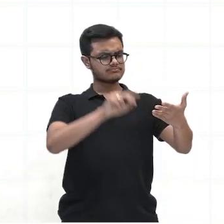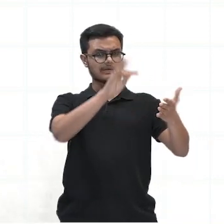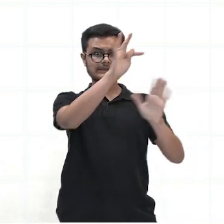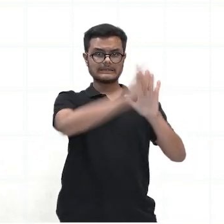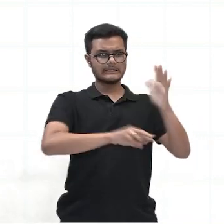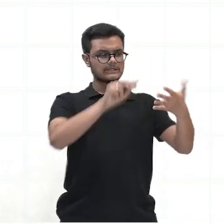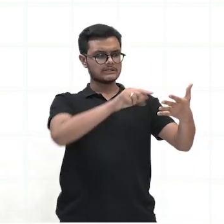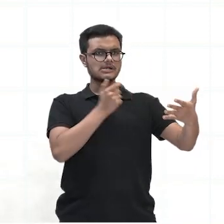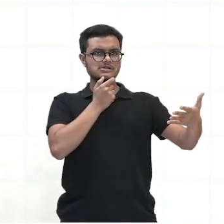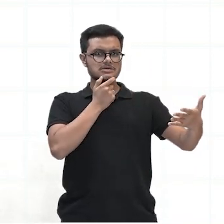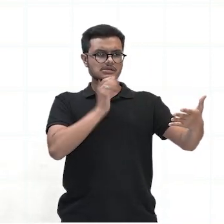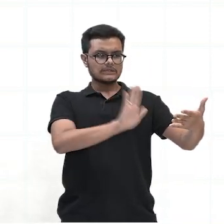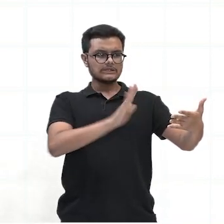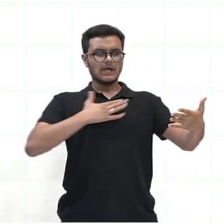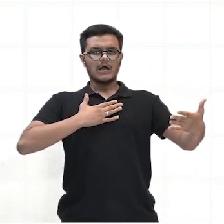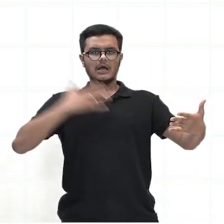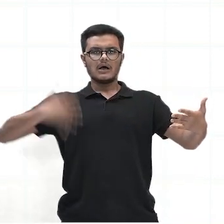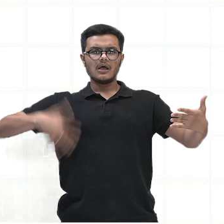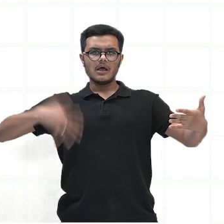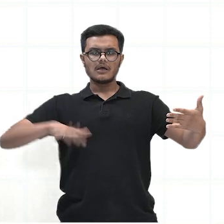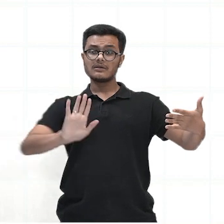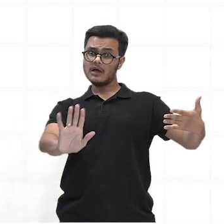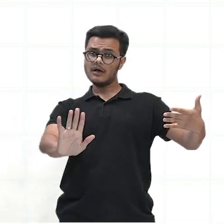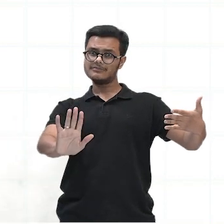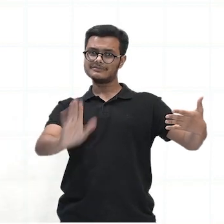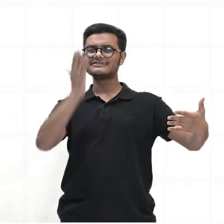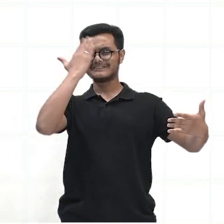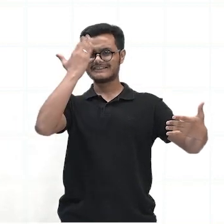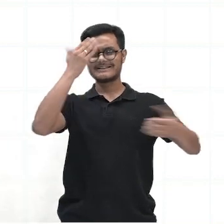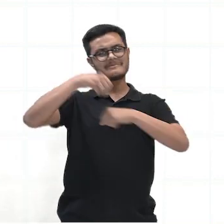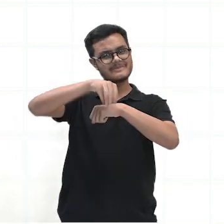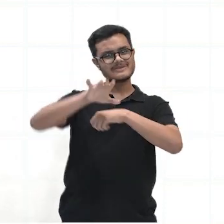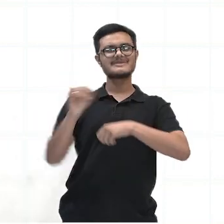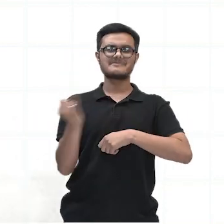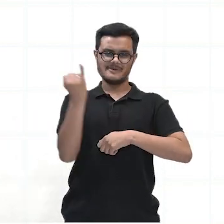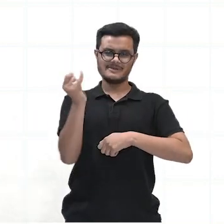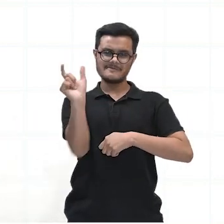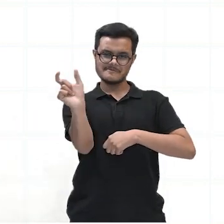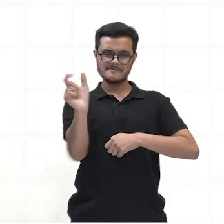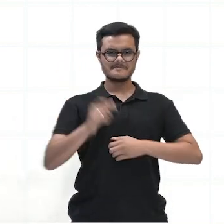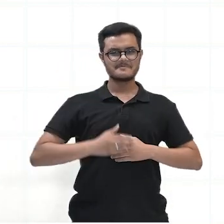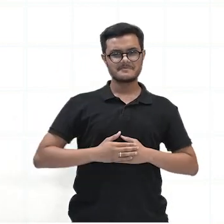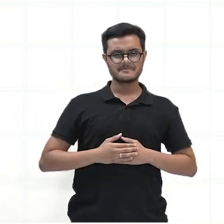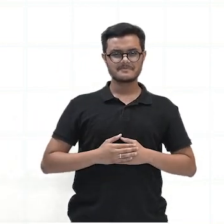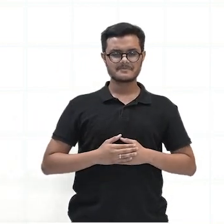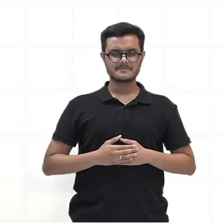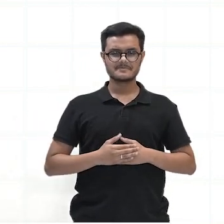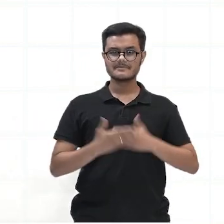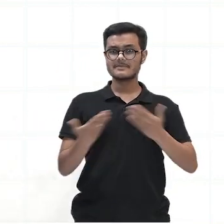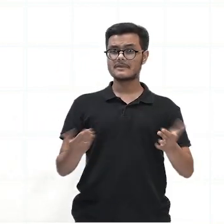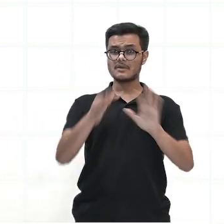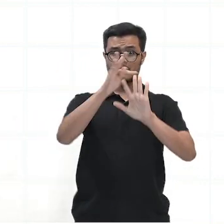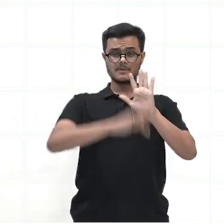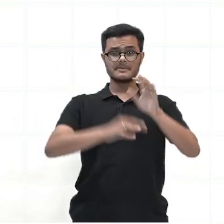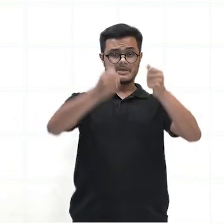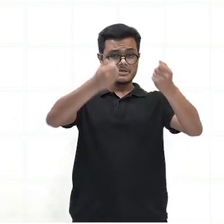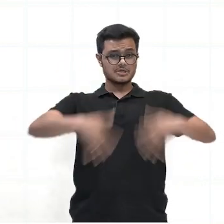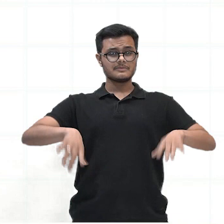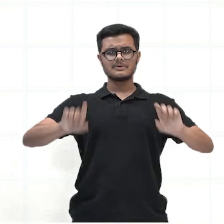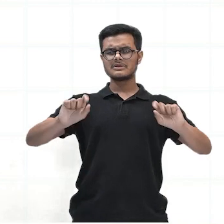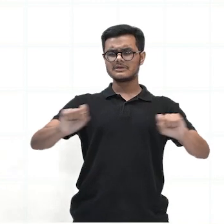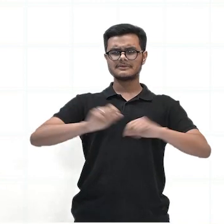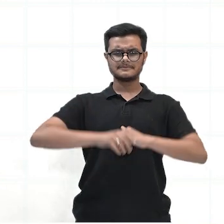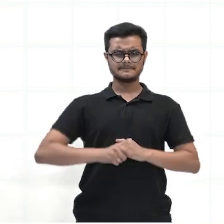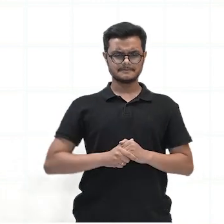na sua frente, você não fique desesperado, você já pega as dicas, right? Então, aqui diz o seguinte: Emojis are a big